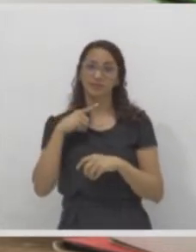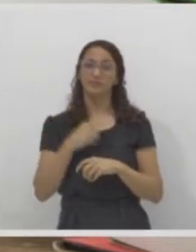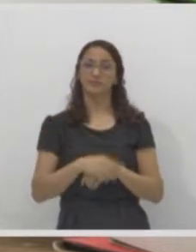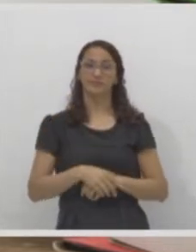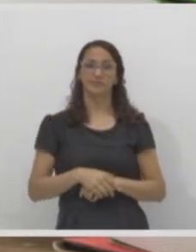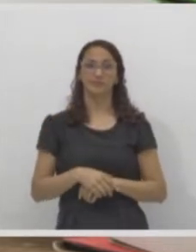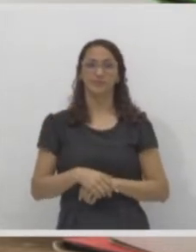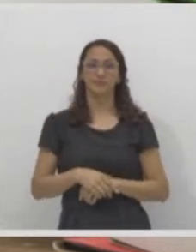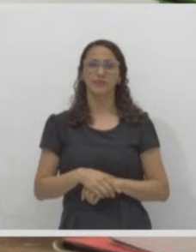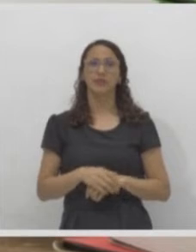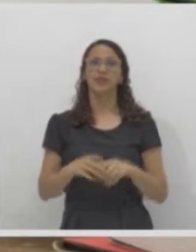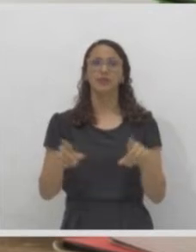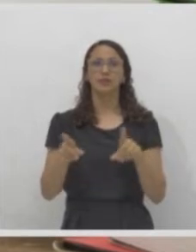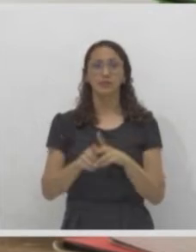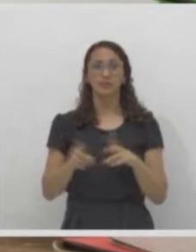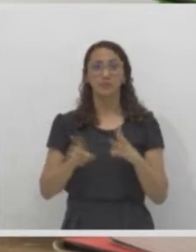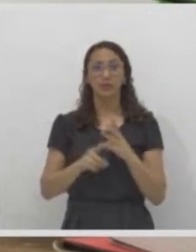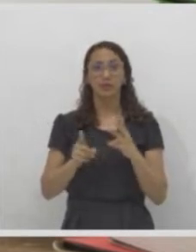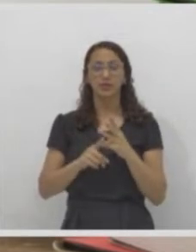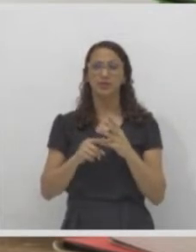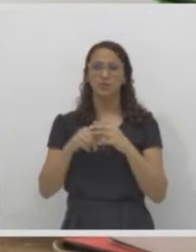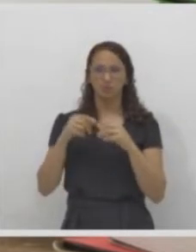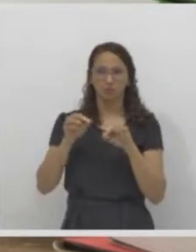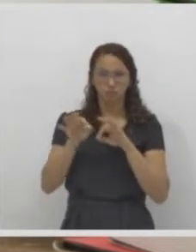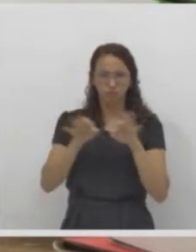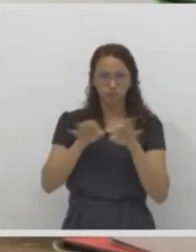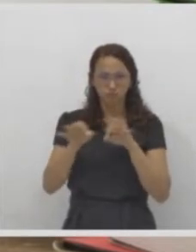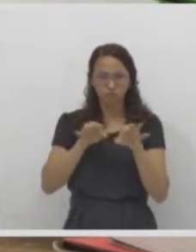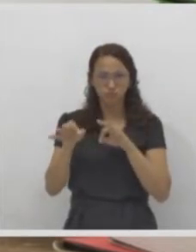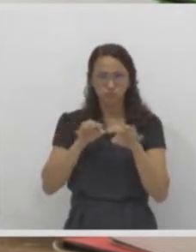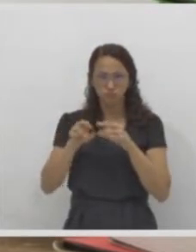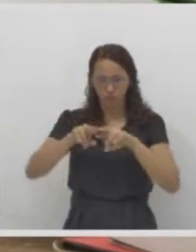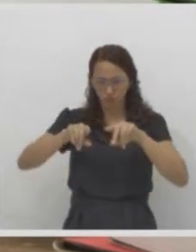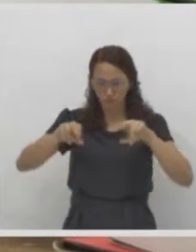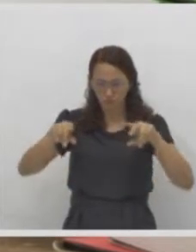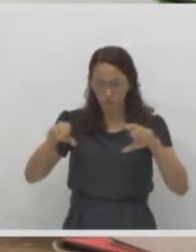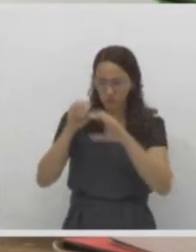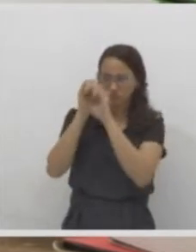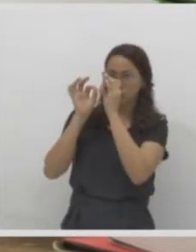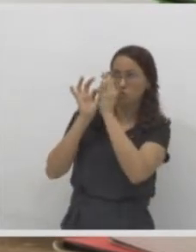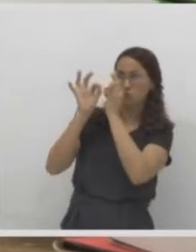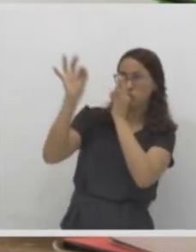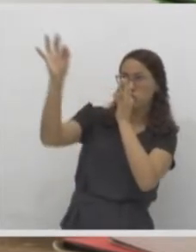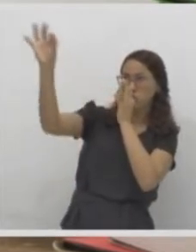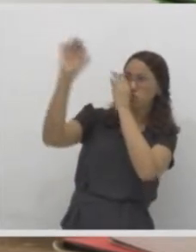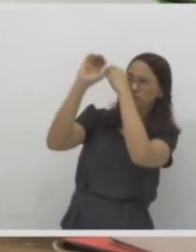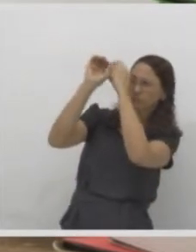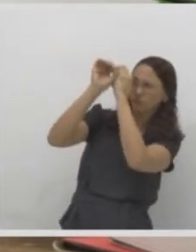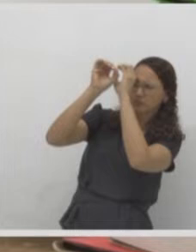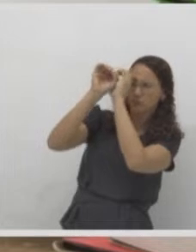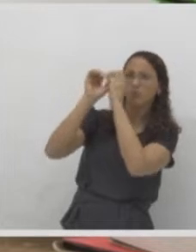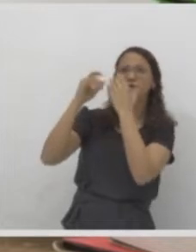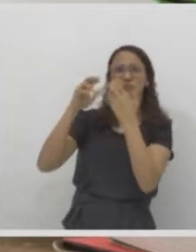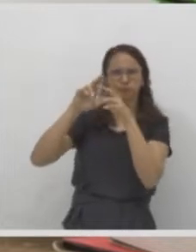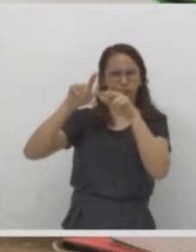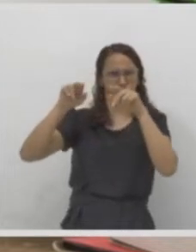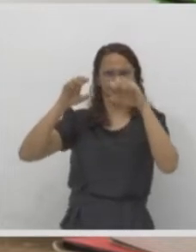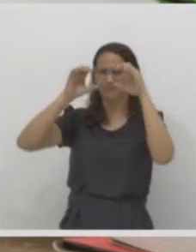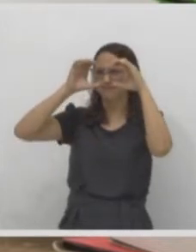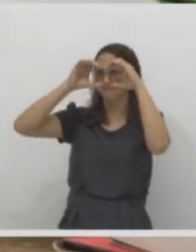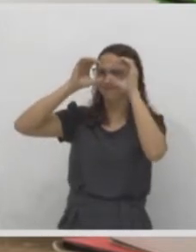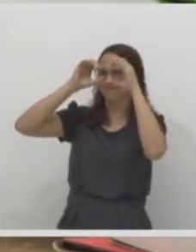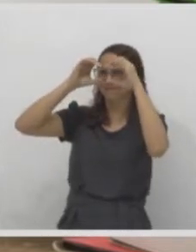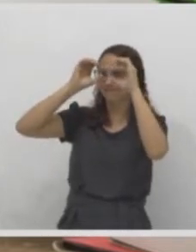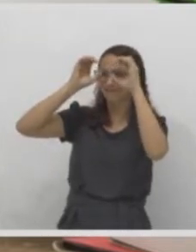E projetar e construir dispositivos para observação à distância, como a luneta, periscópio, etc.,